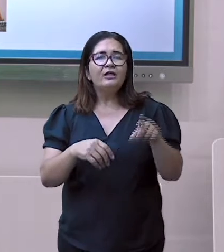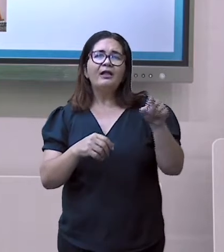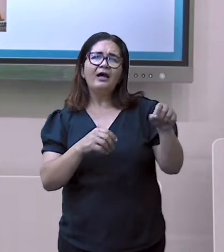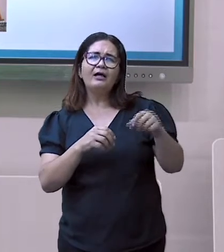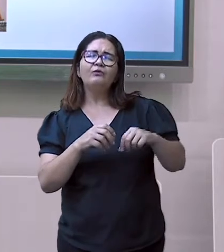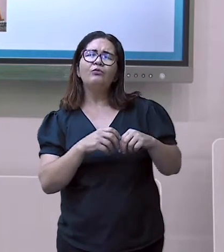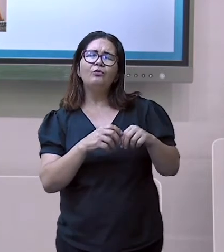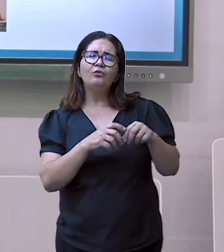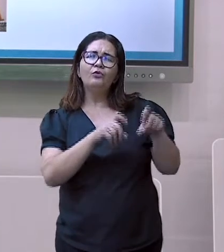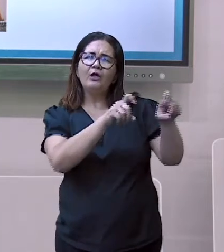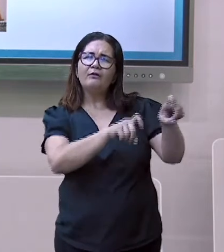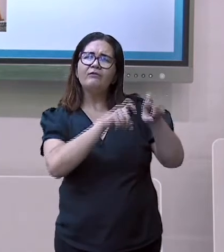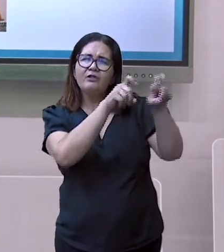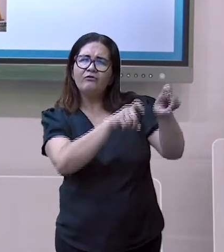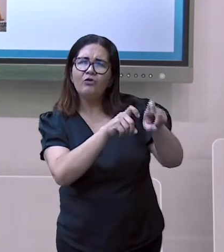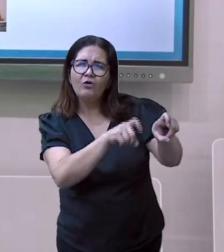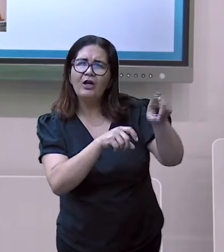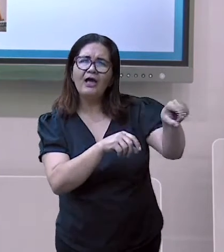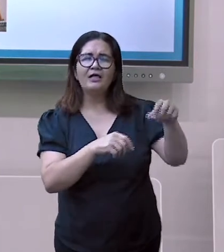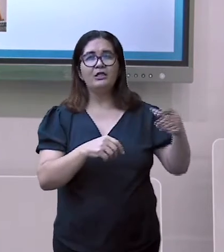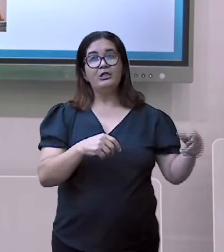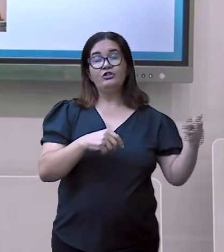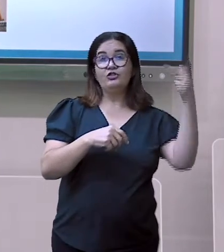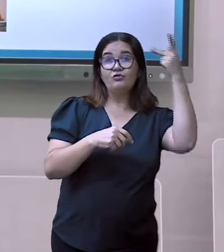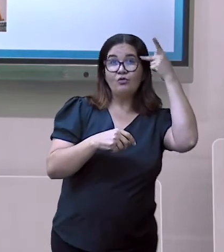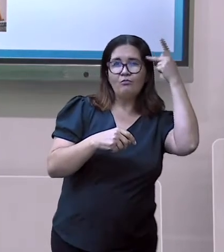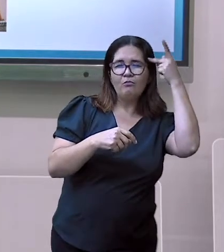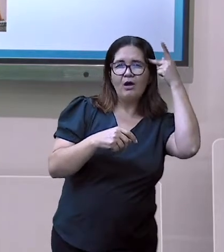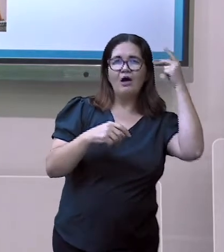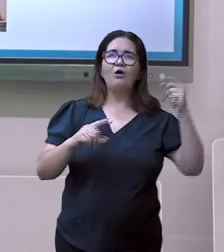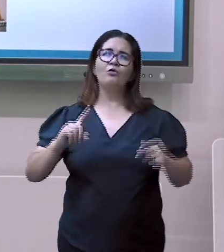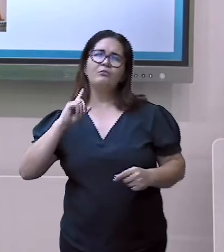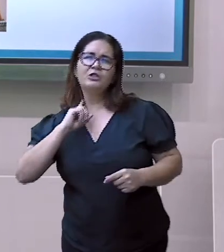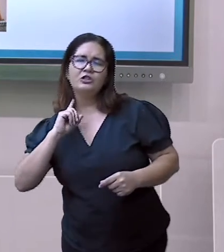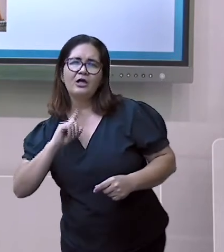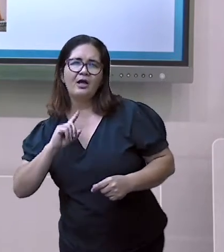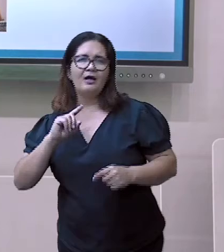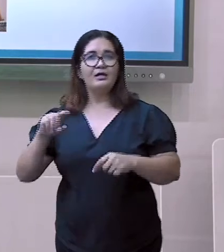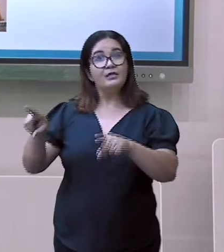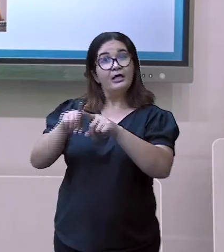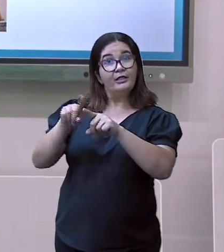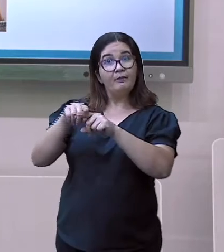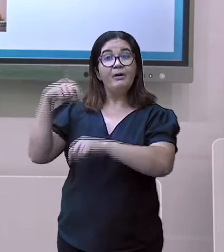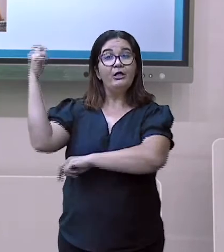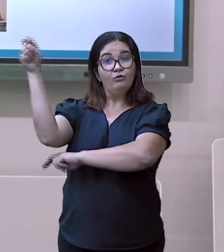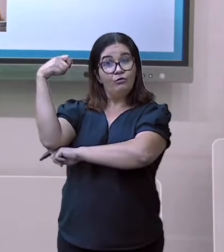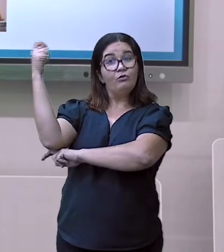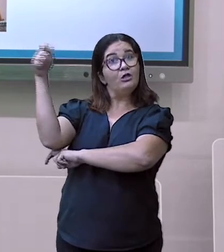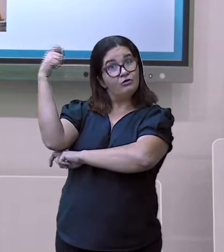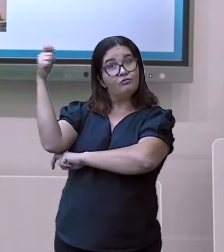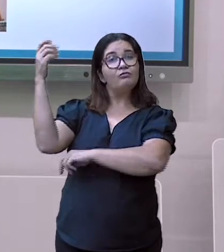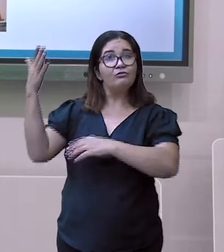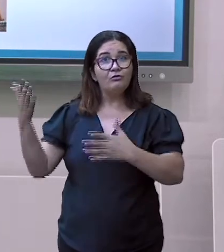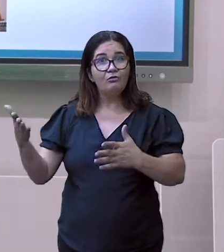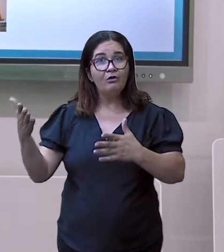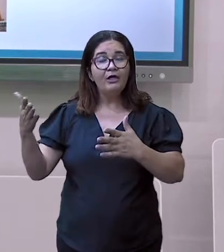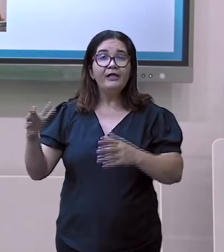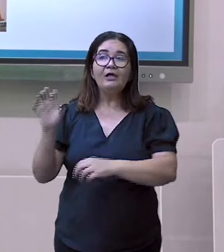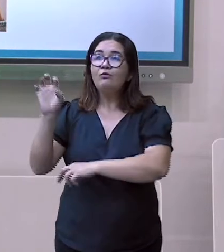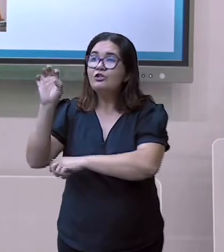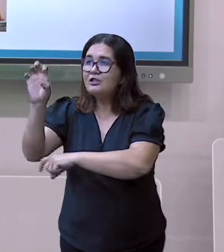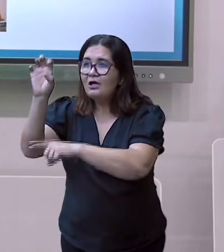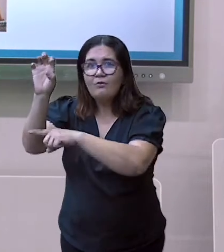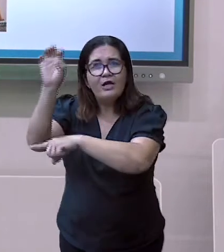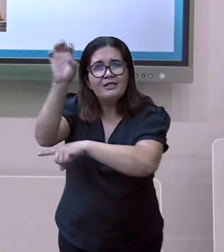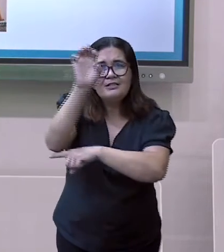São Paulo, Minas Gerais e o Rio Grande do Sul. Você já conhece ou já ouviu falar em